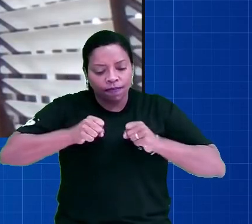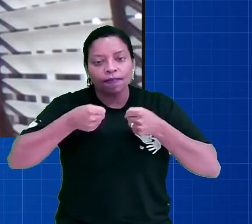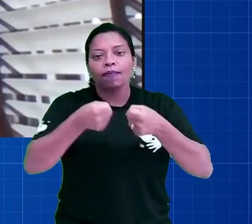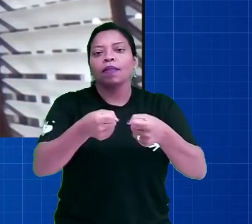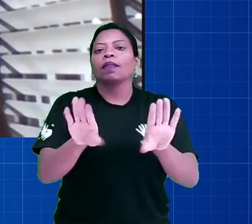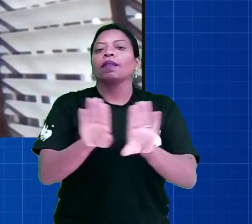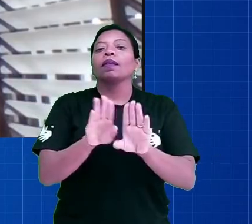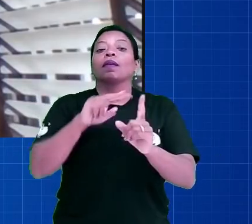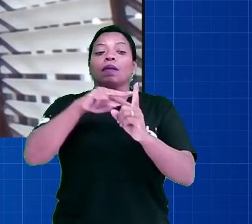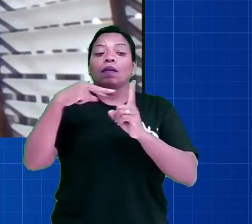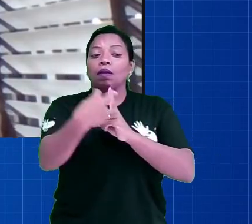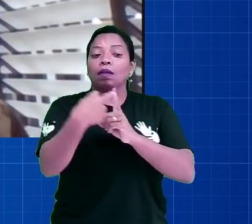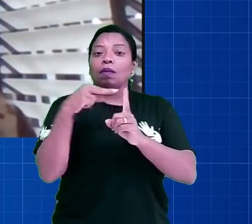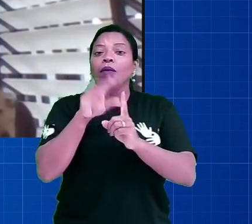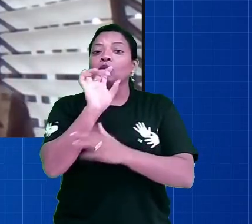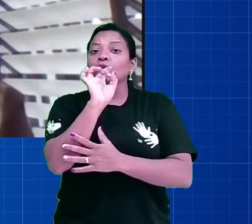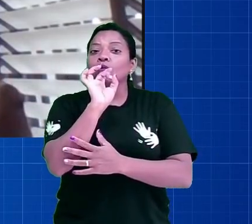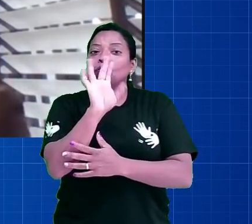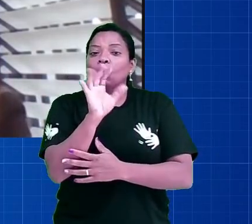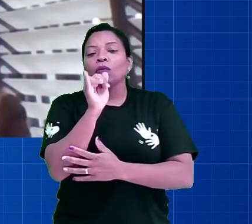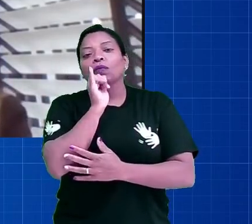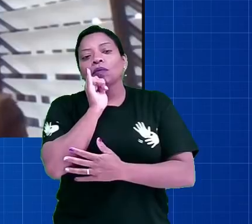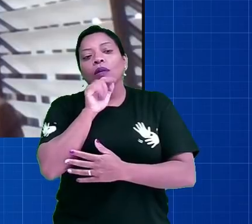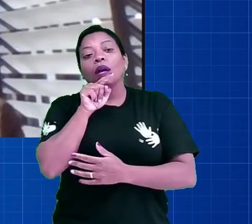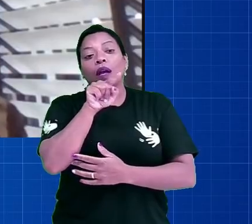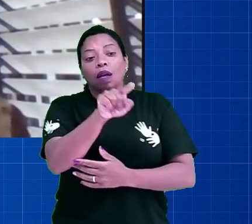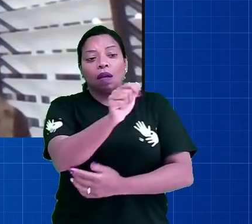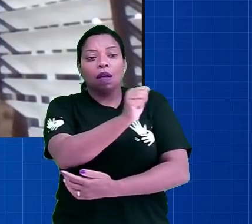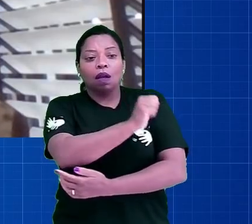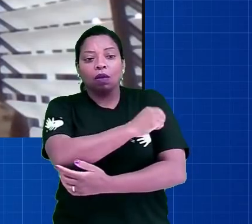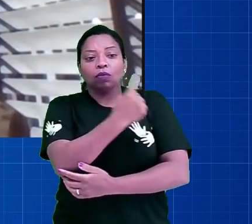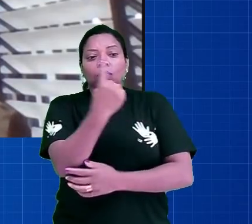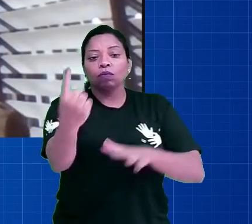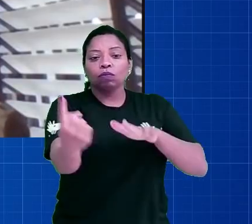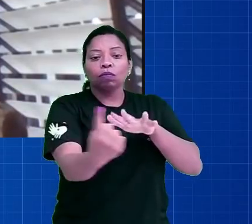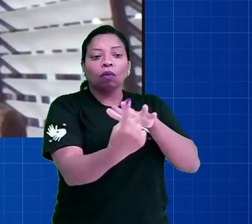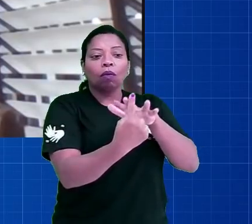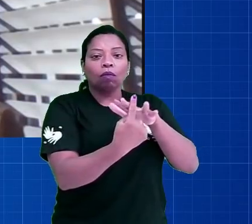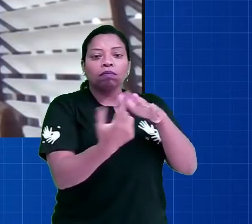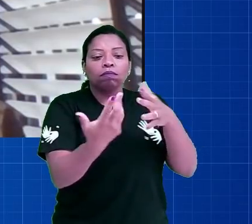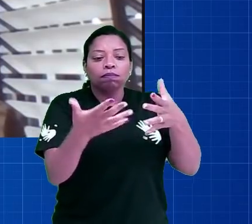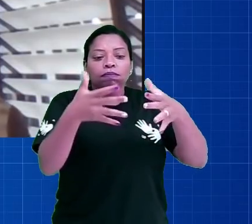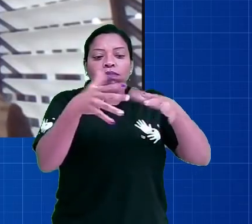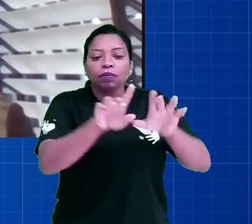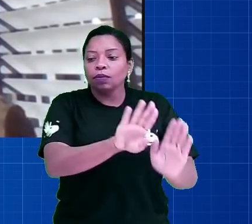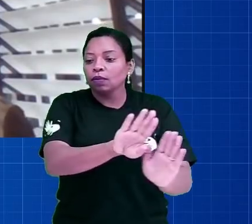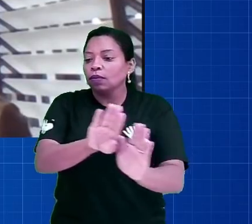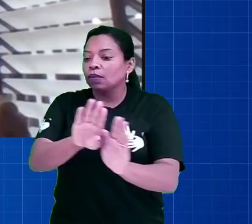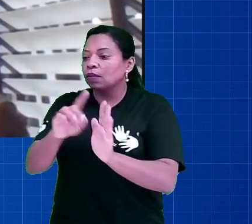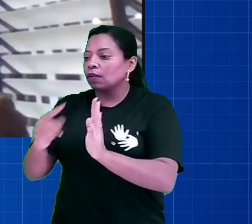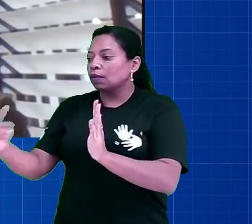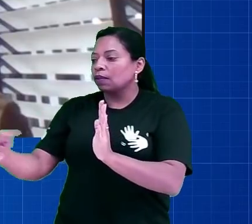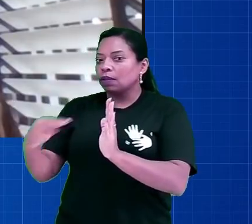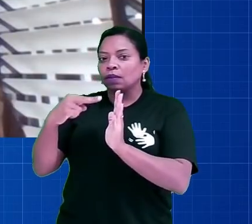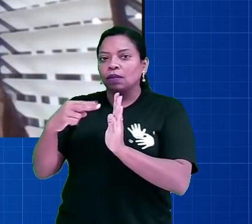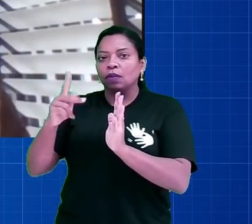essa perspectiva de que este é o aluno da inclusão, este é o aluno do professor de apoio, este é o aluno